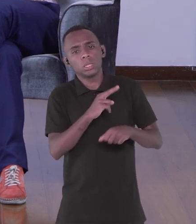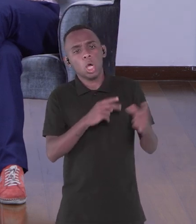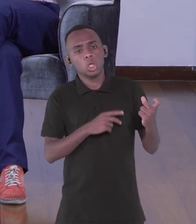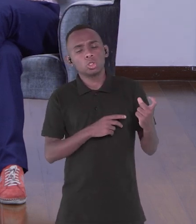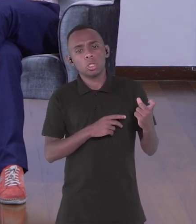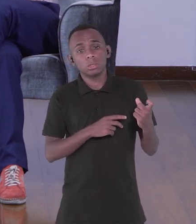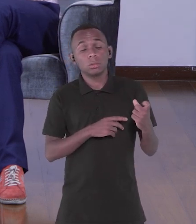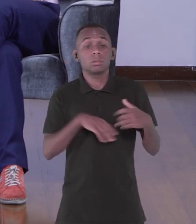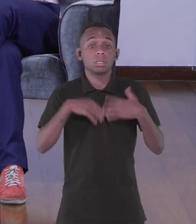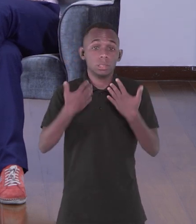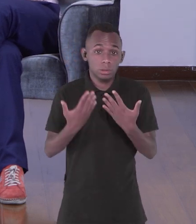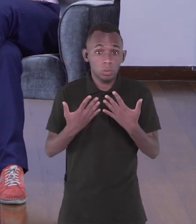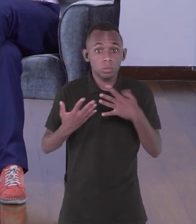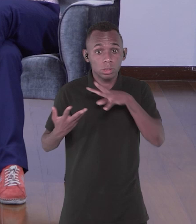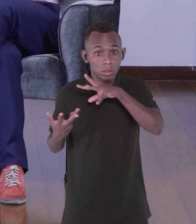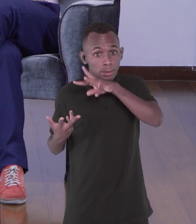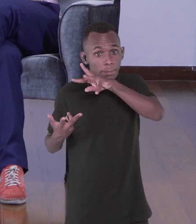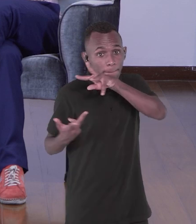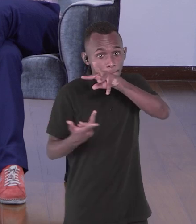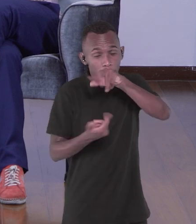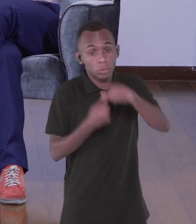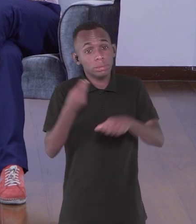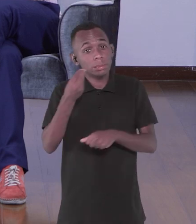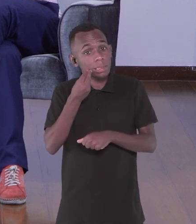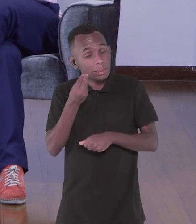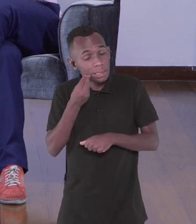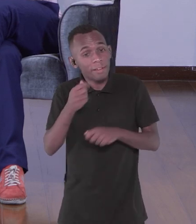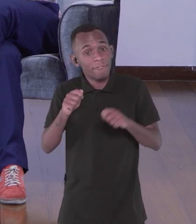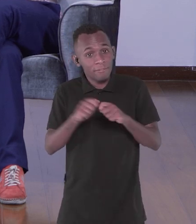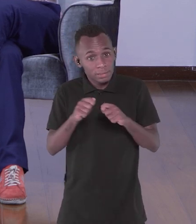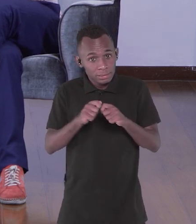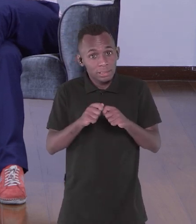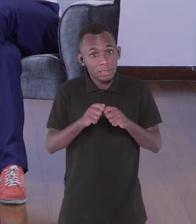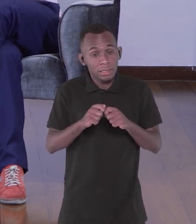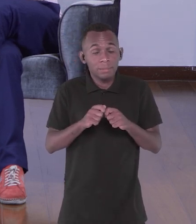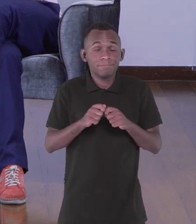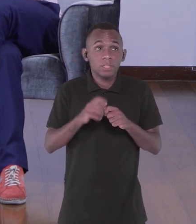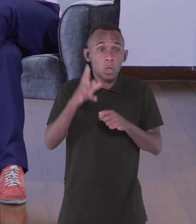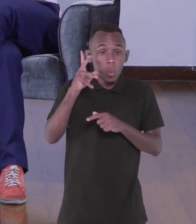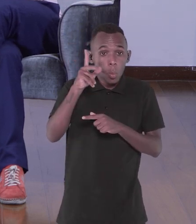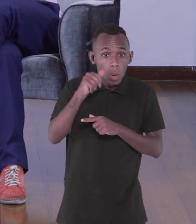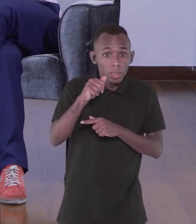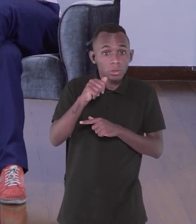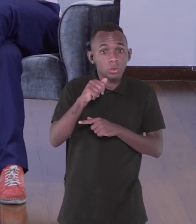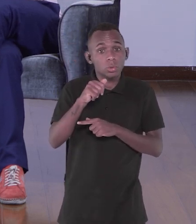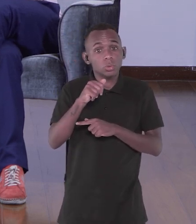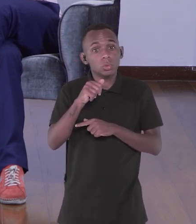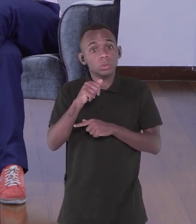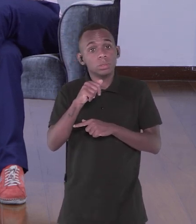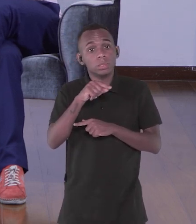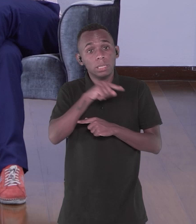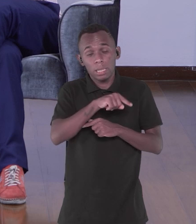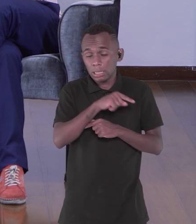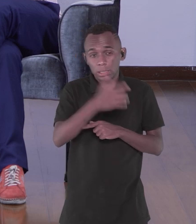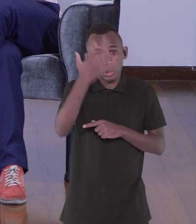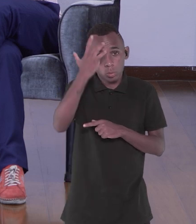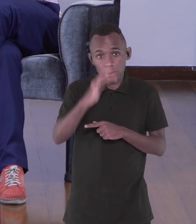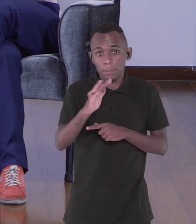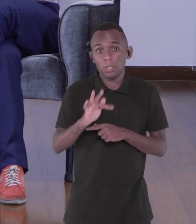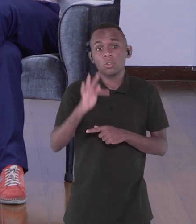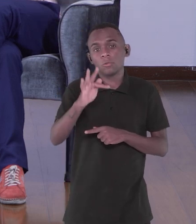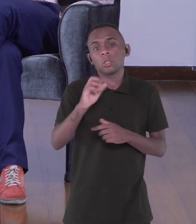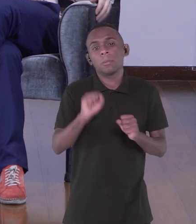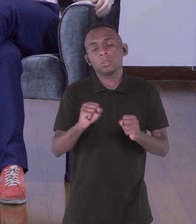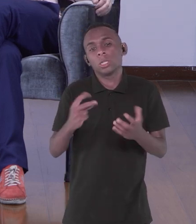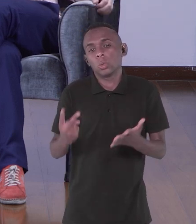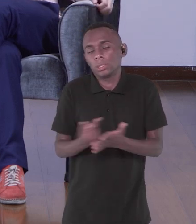capacidade do Ocidente, das potências ocidentais, de fazer isso, é a parte que talvez não era calculado do lado dos russos.